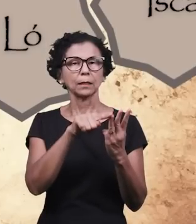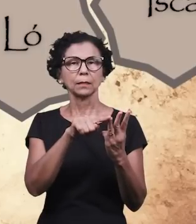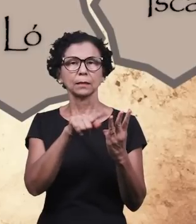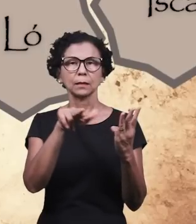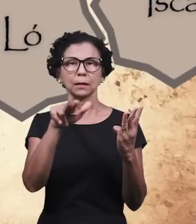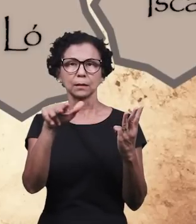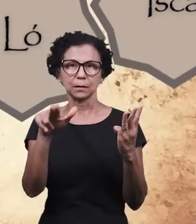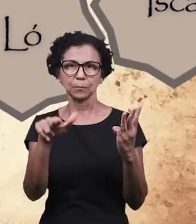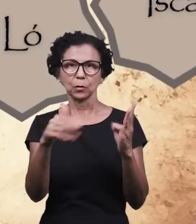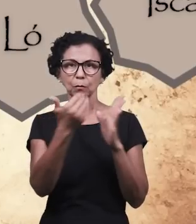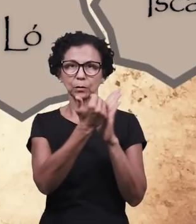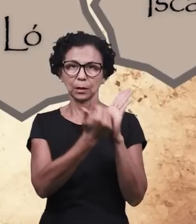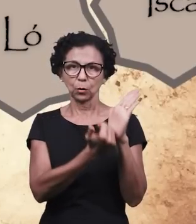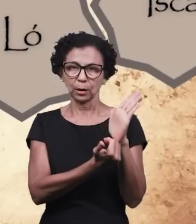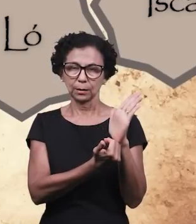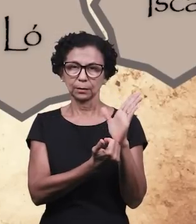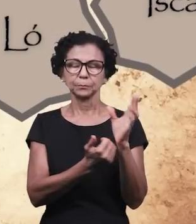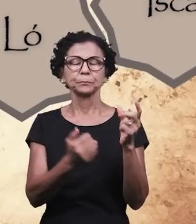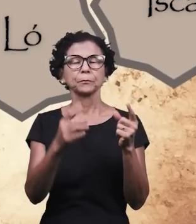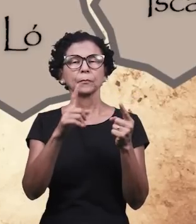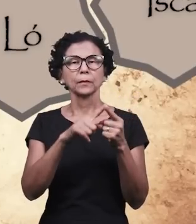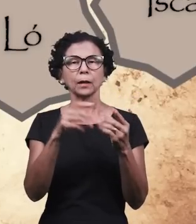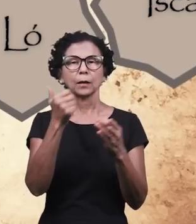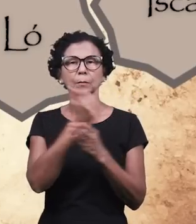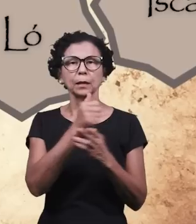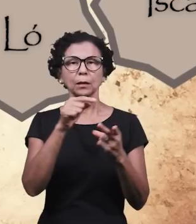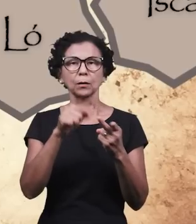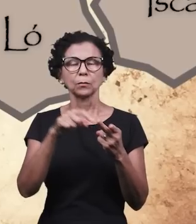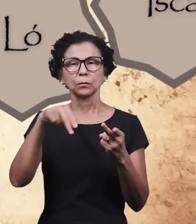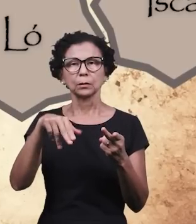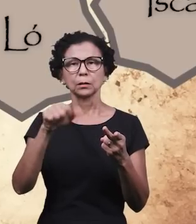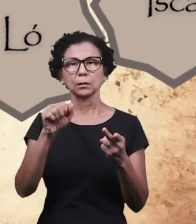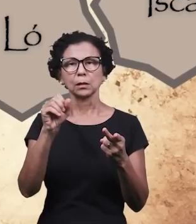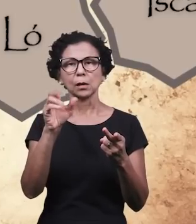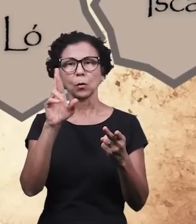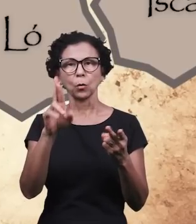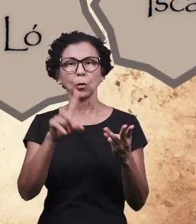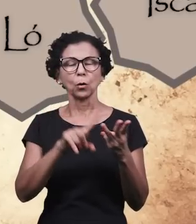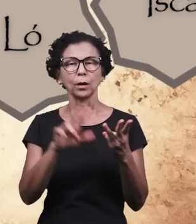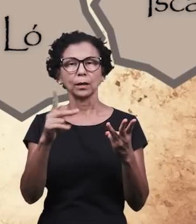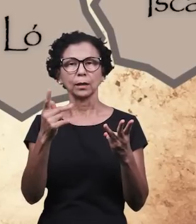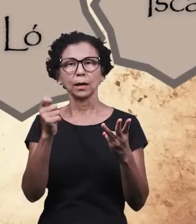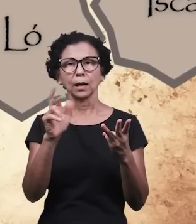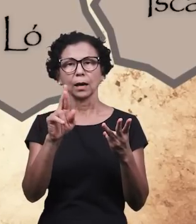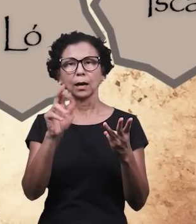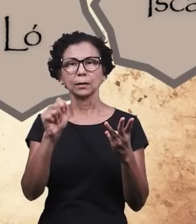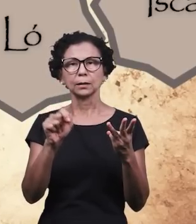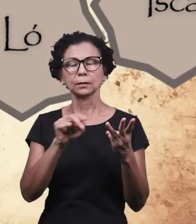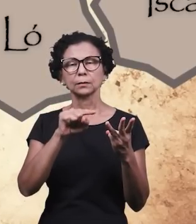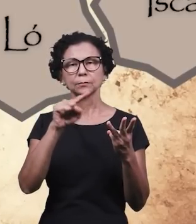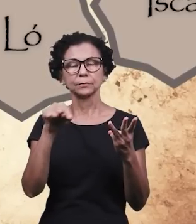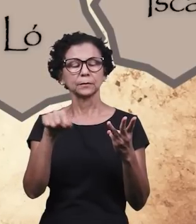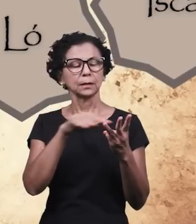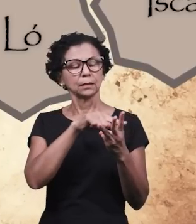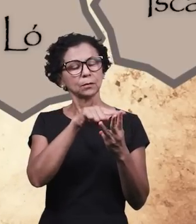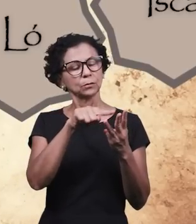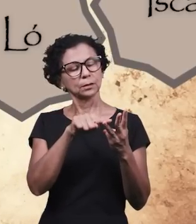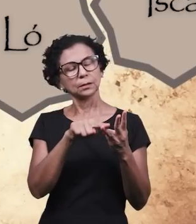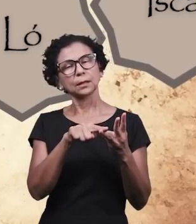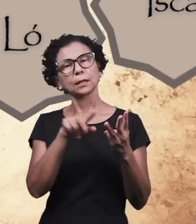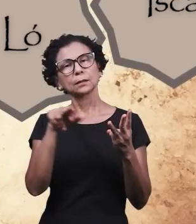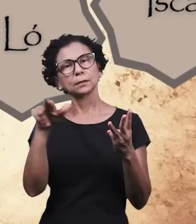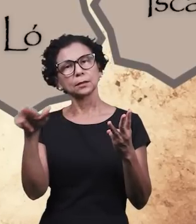ti, e vai pertencer a ti e a tua semente, a tua descendência. Então aqui tem um selo, porque que Israel, aquela terra pertence